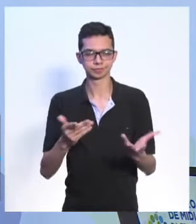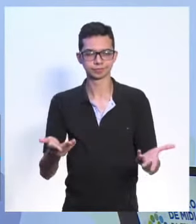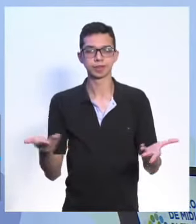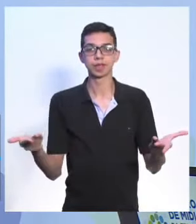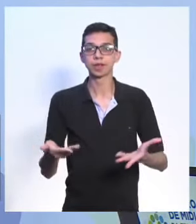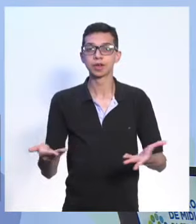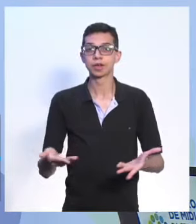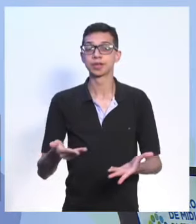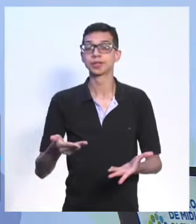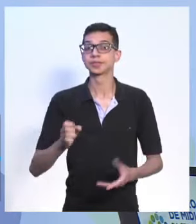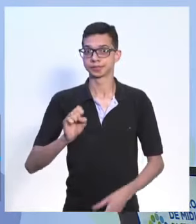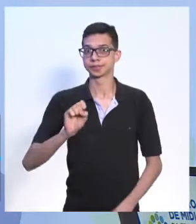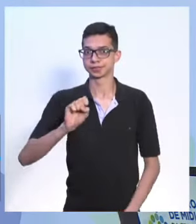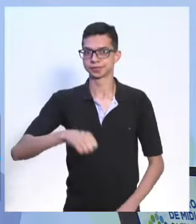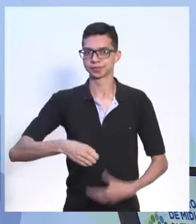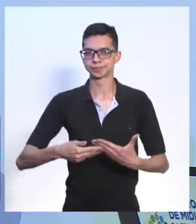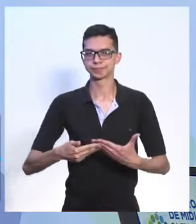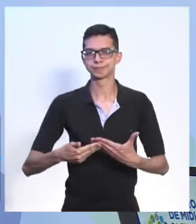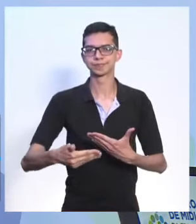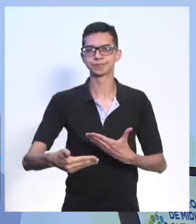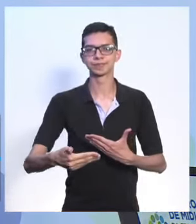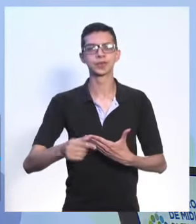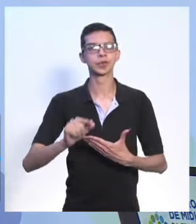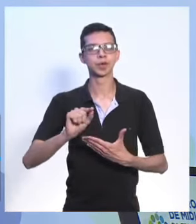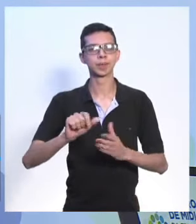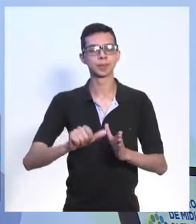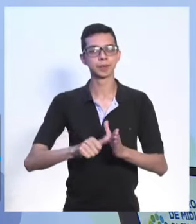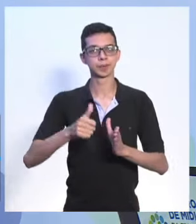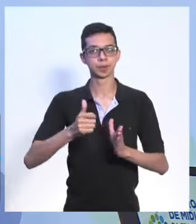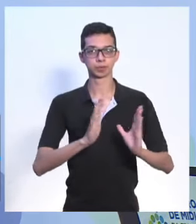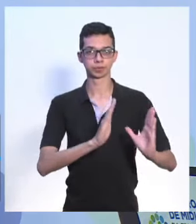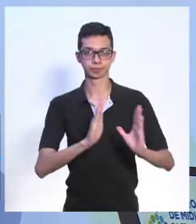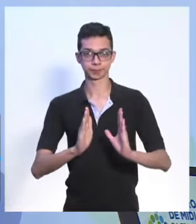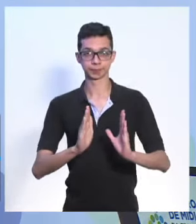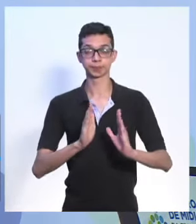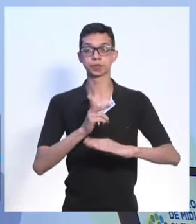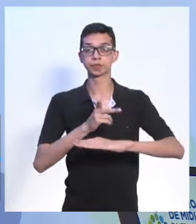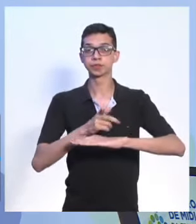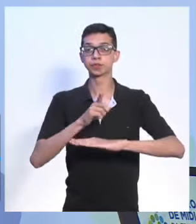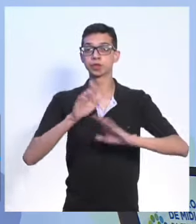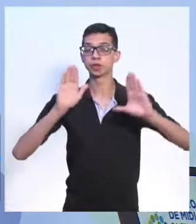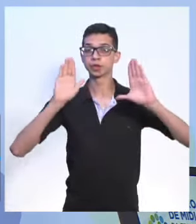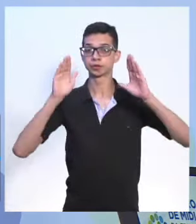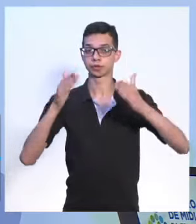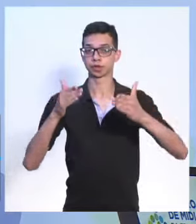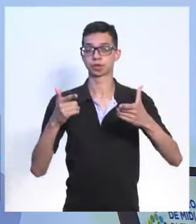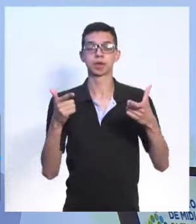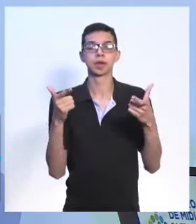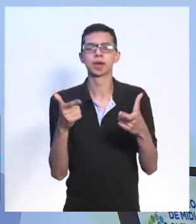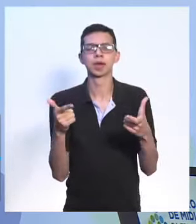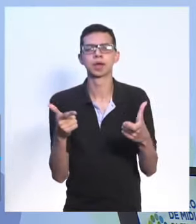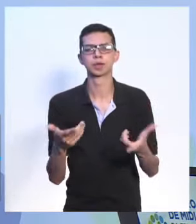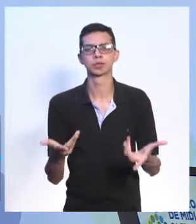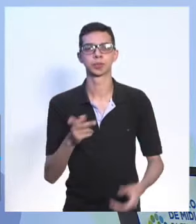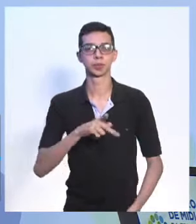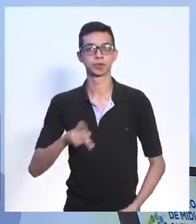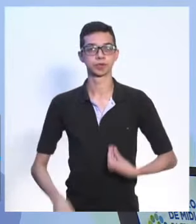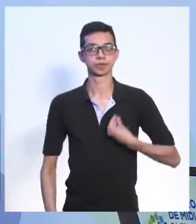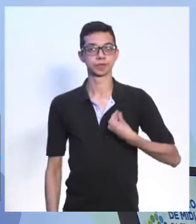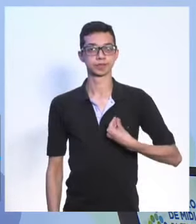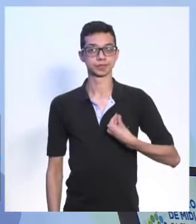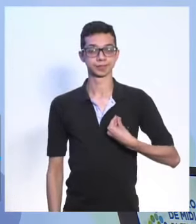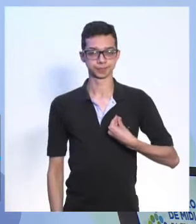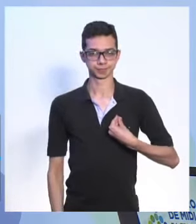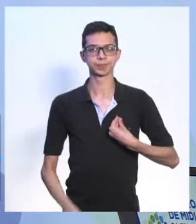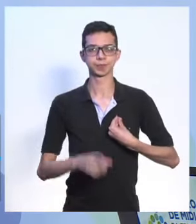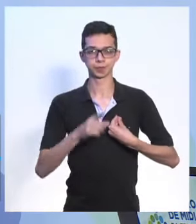sim. Agora a gente vai para a nossa primeira parte do vídeo e eu quero que vocês foquem aí onde o professor está. Okay? Então vocês